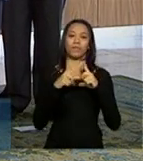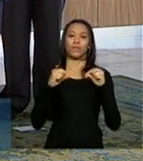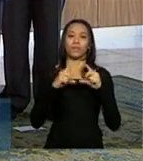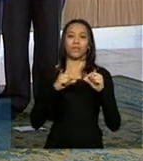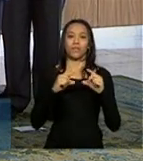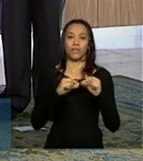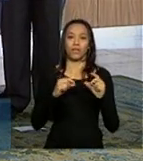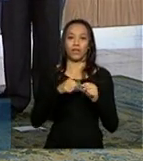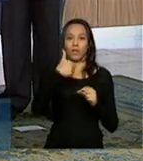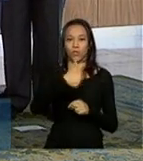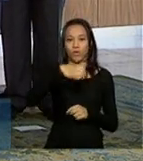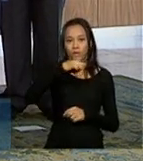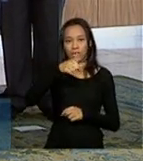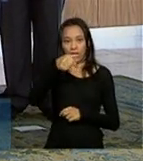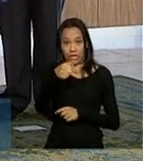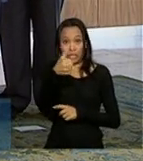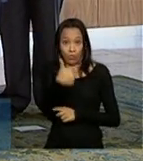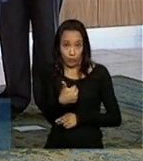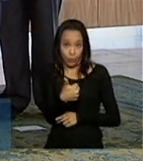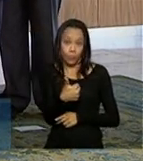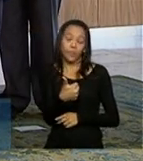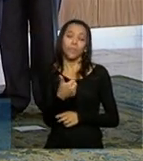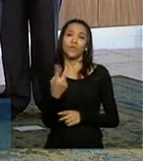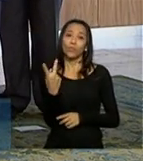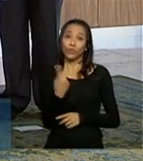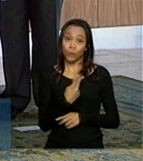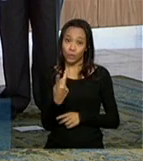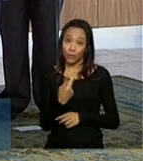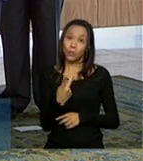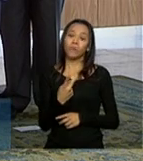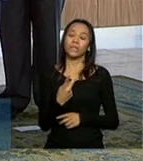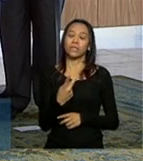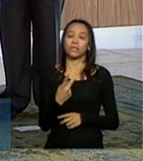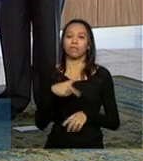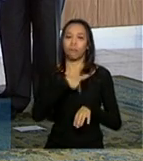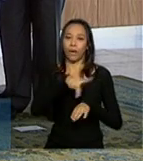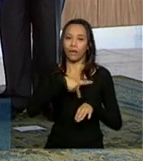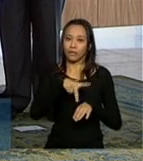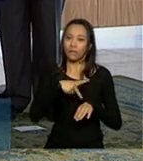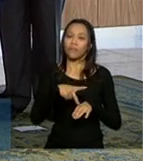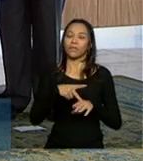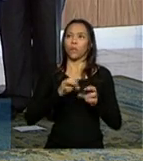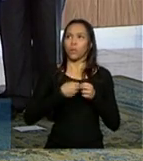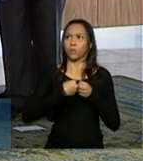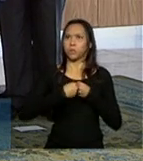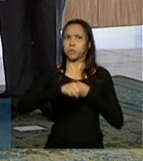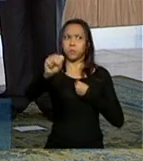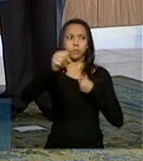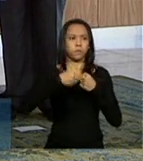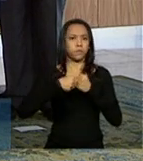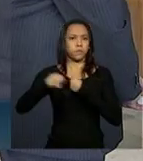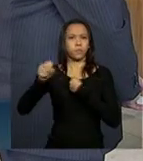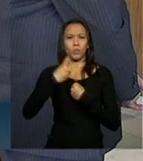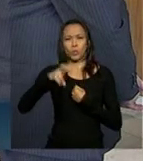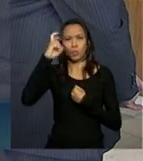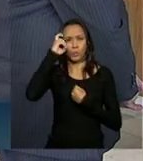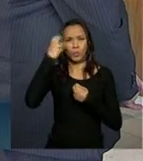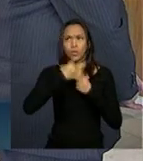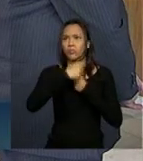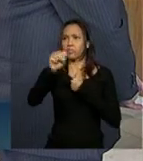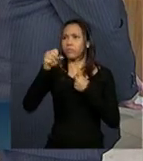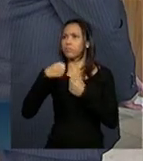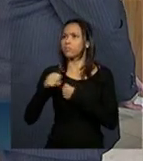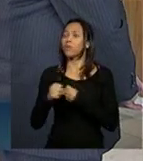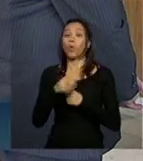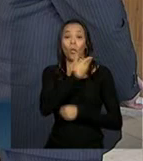1971. São dois países geograficamente extensos, com diversidades culturais, com governos